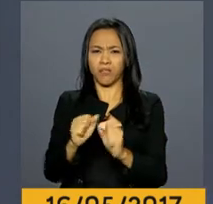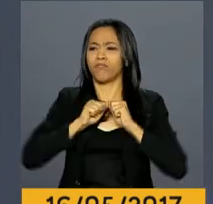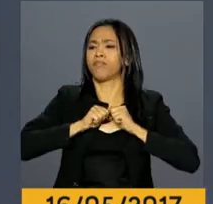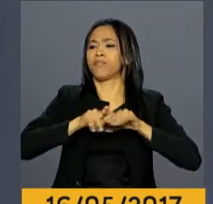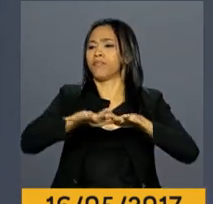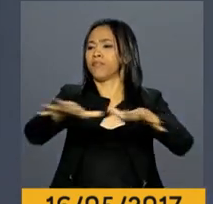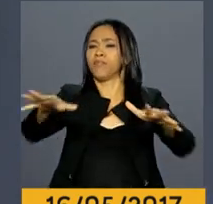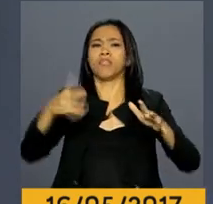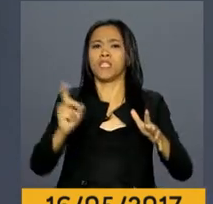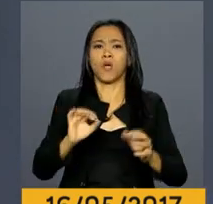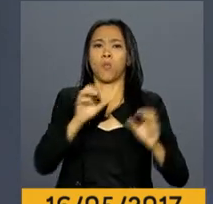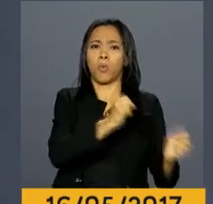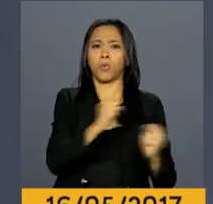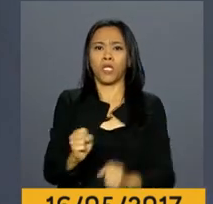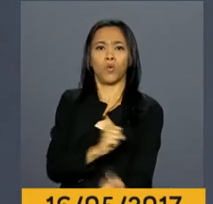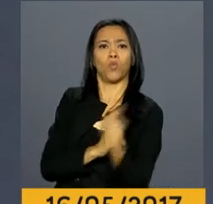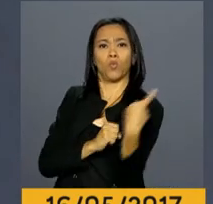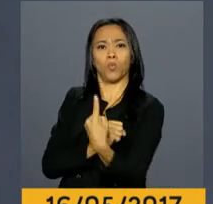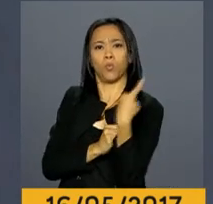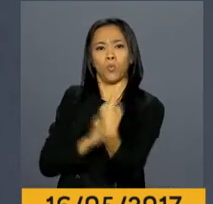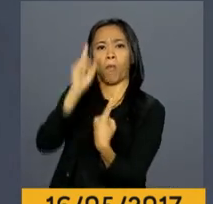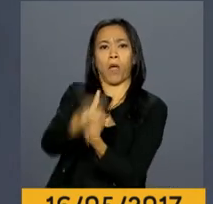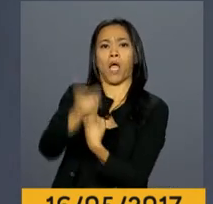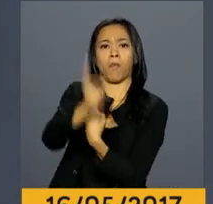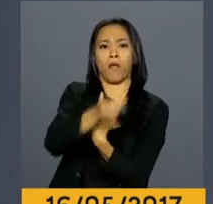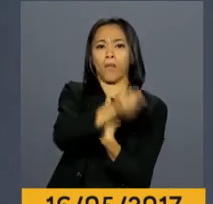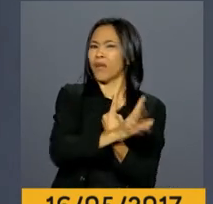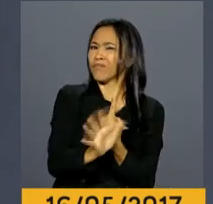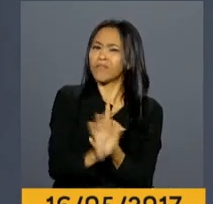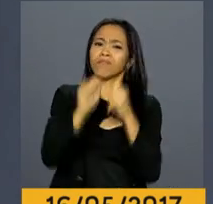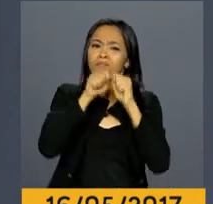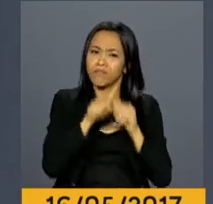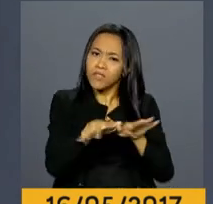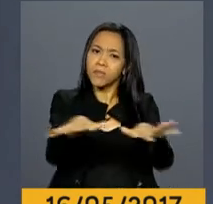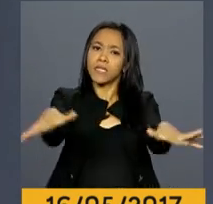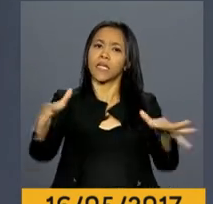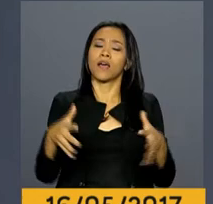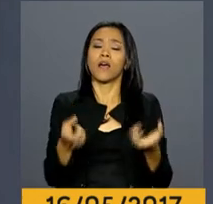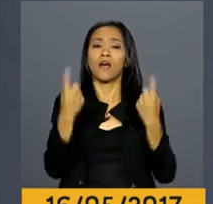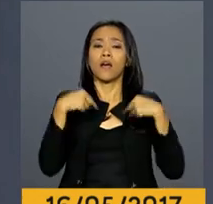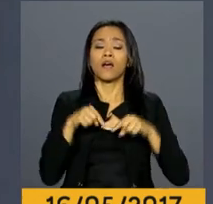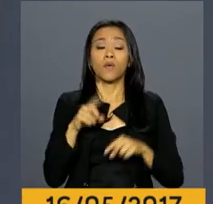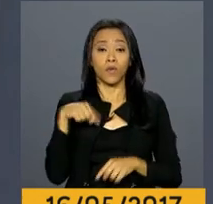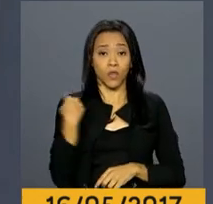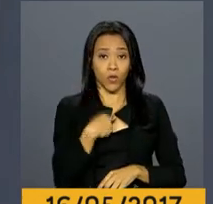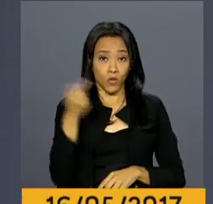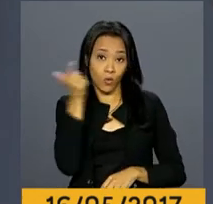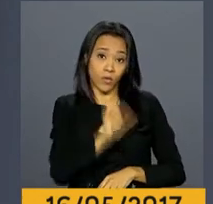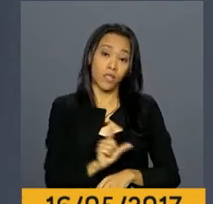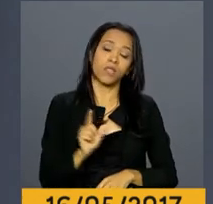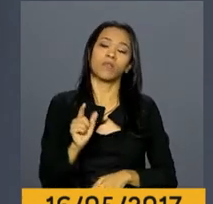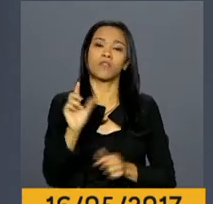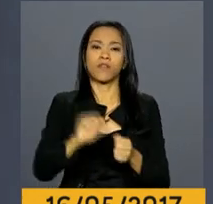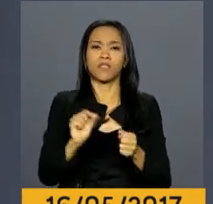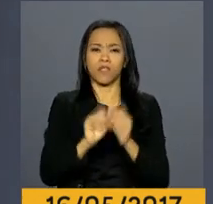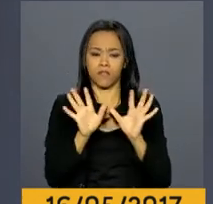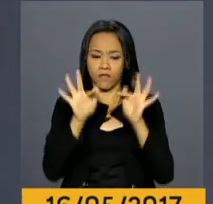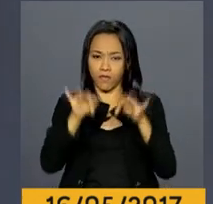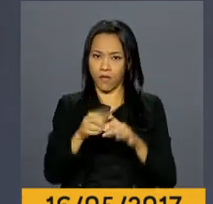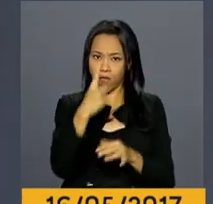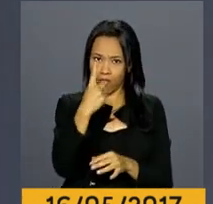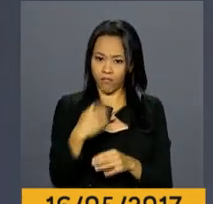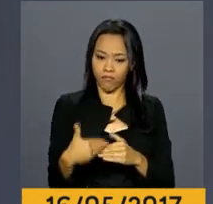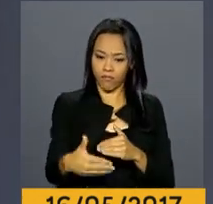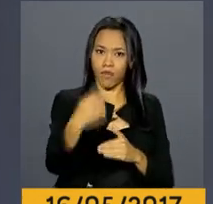você faz o país crescer, um dos maiores feitos que talvez nós consigamos fazer ao final de mais este